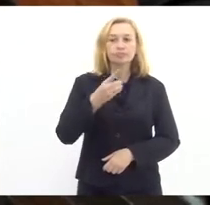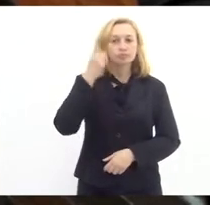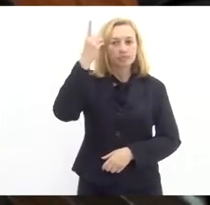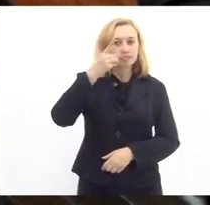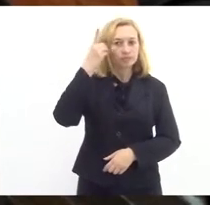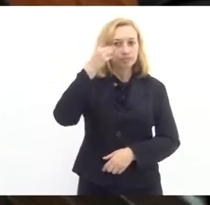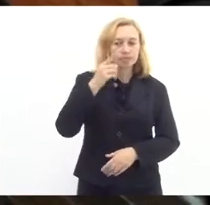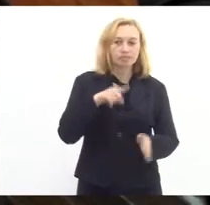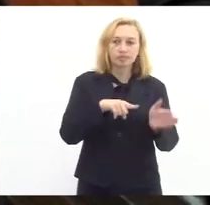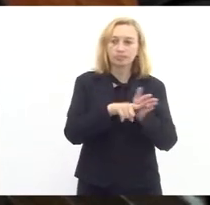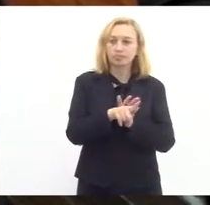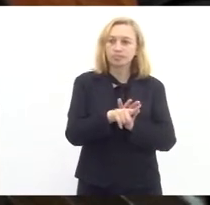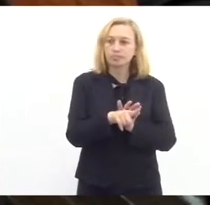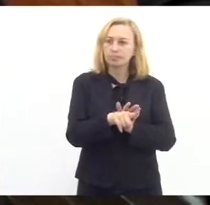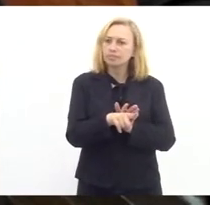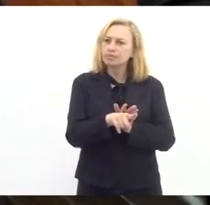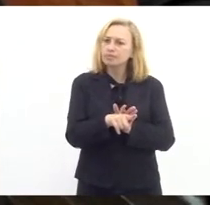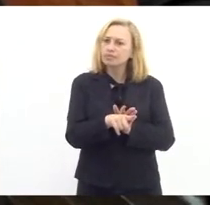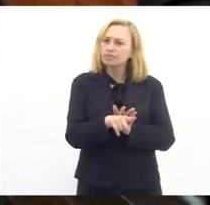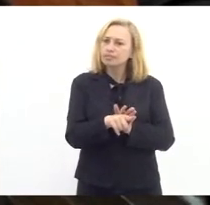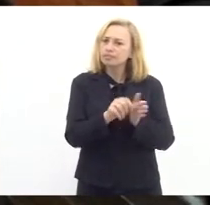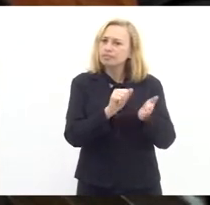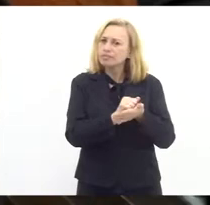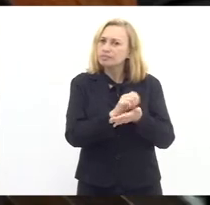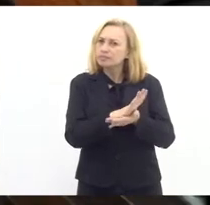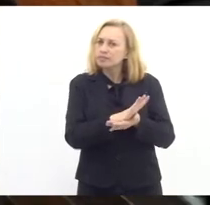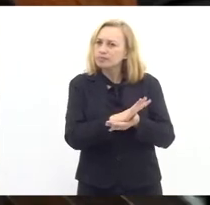perguntou sobre ah, não, que são as multas.